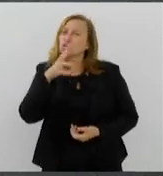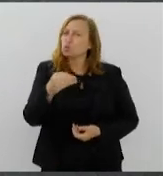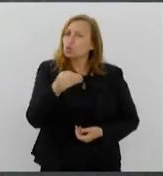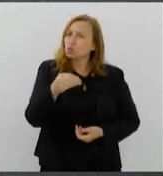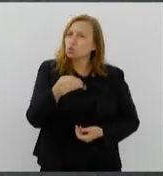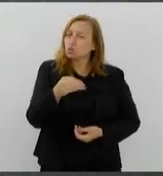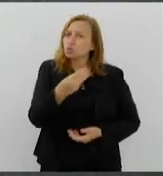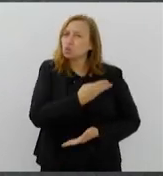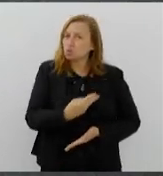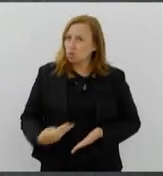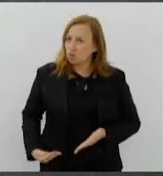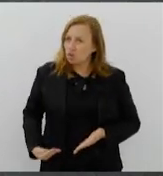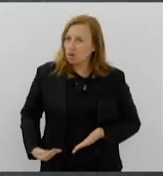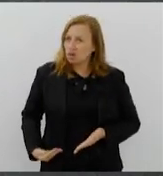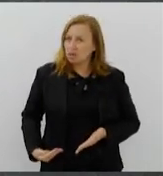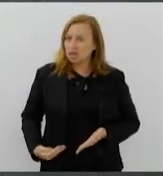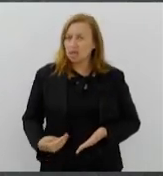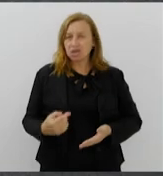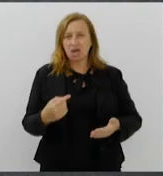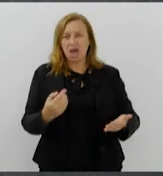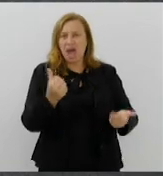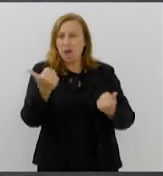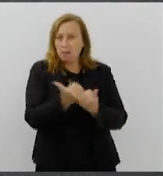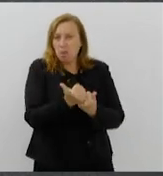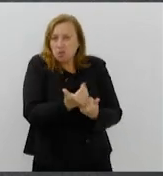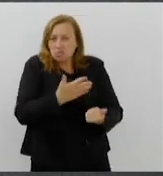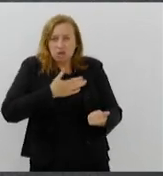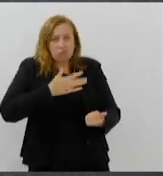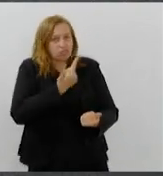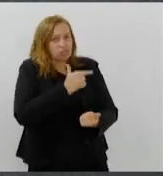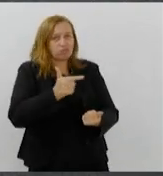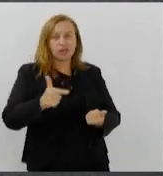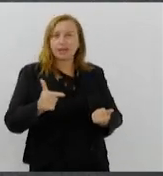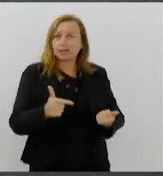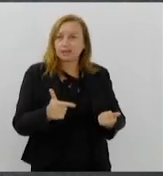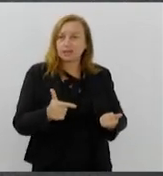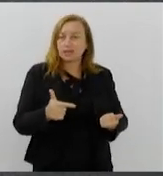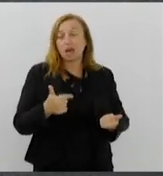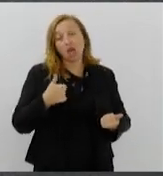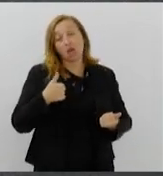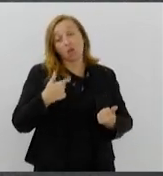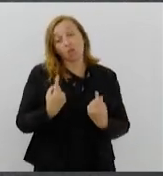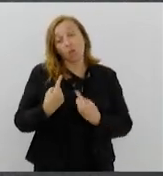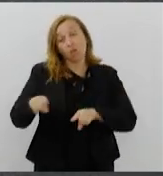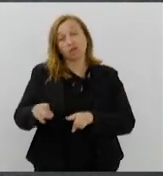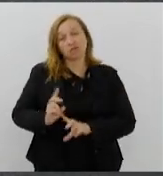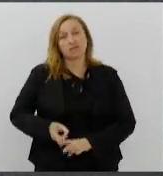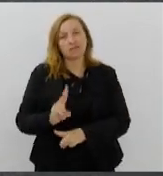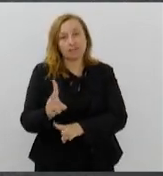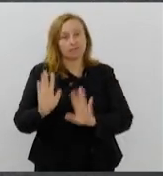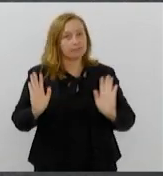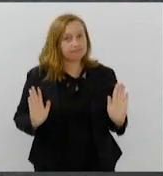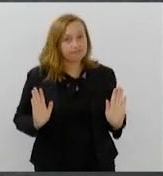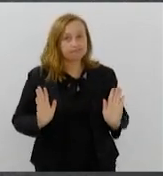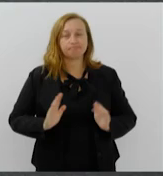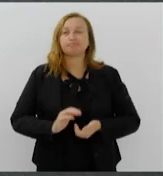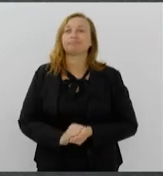de governo, não conte comigo, estarei sempre na oposição.